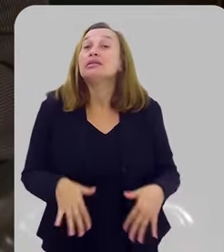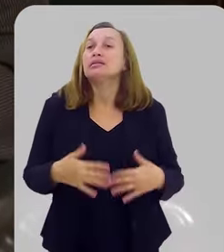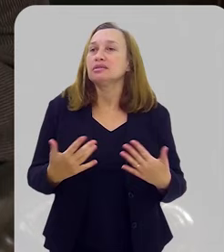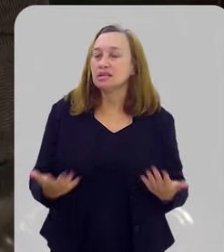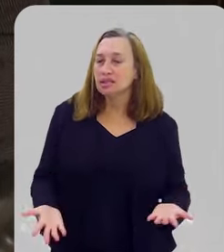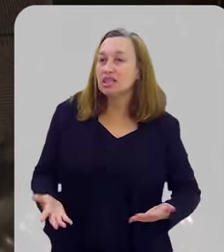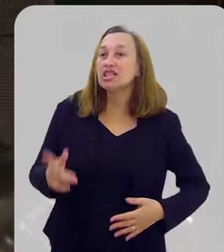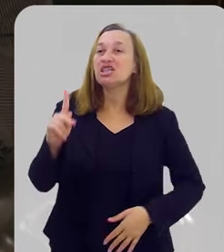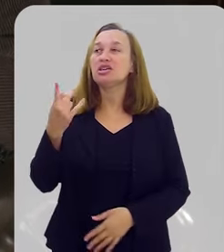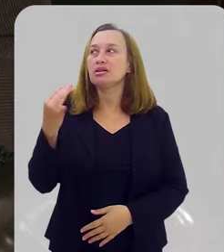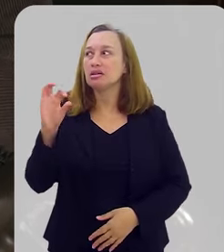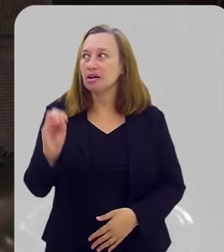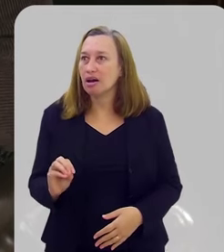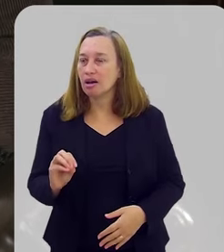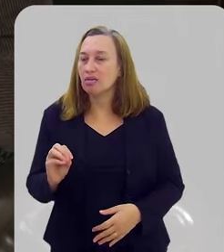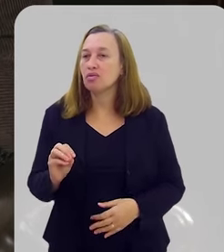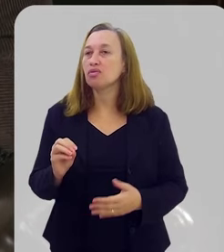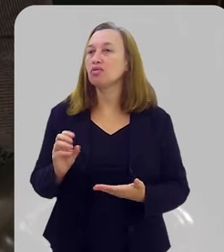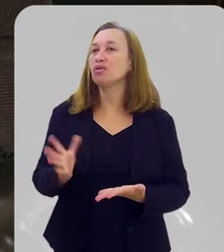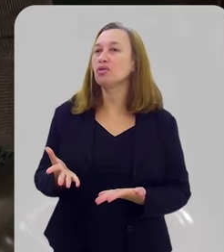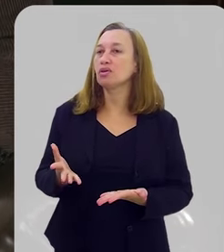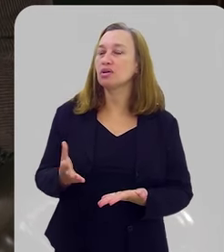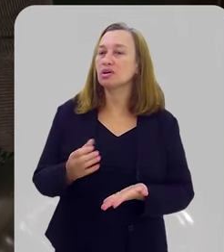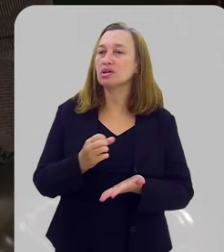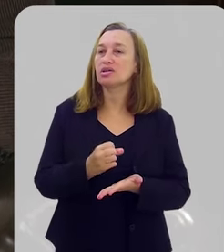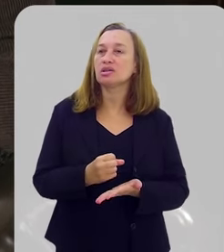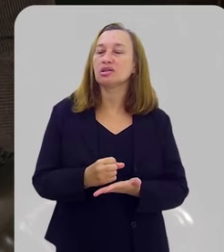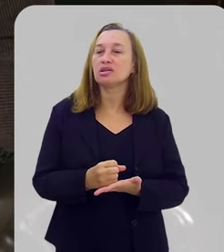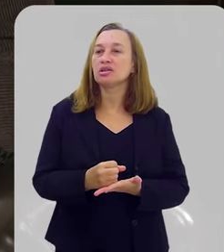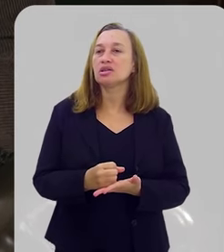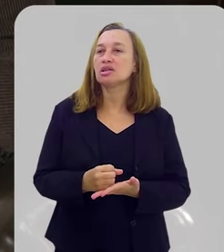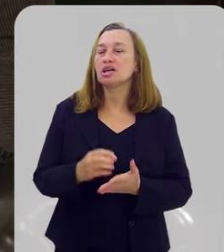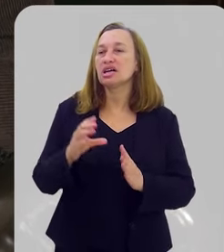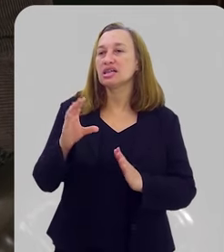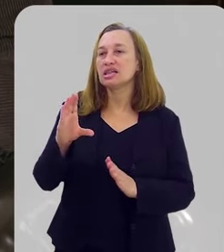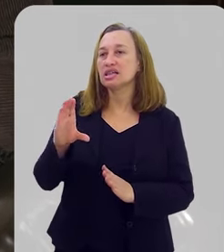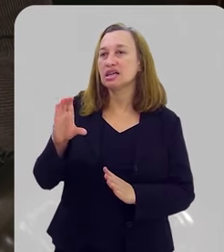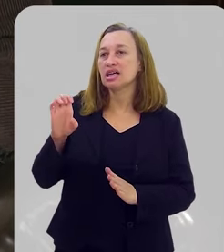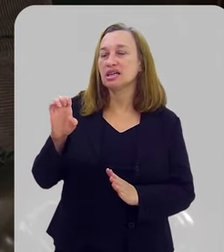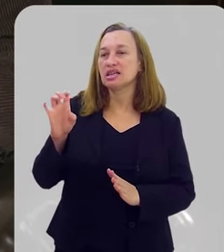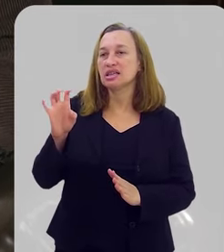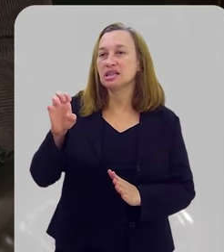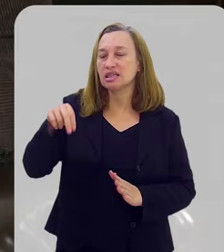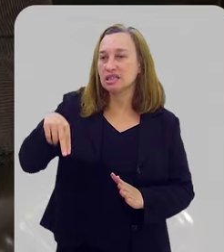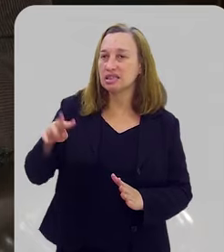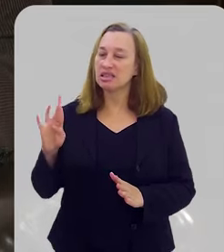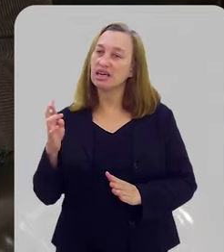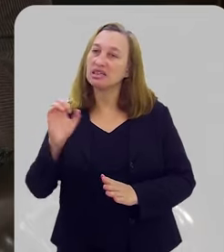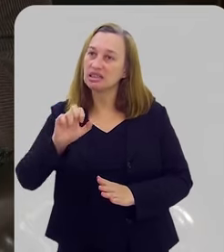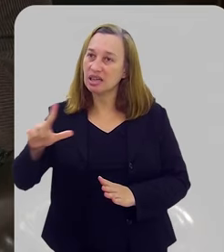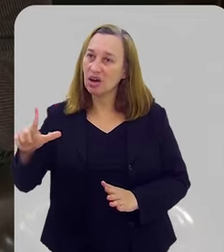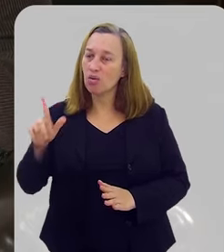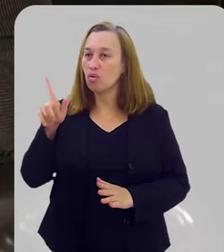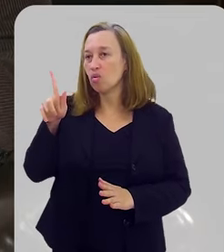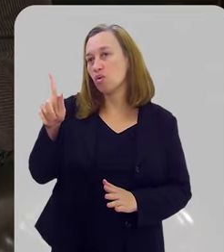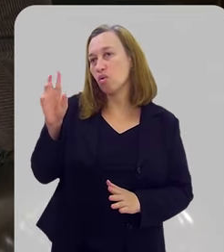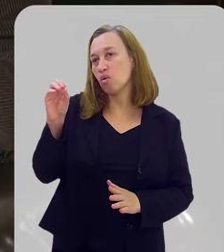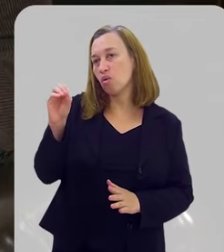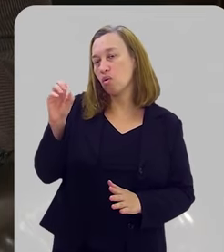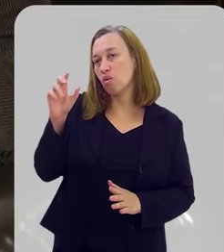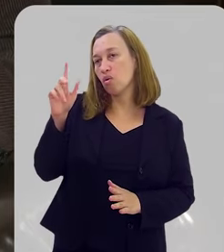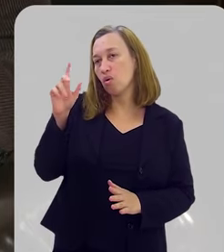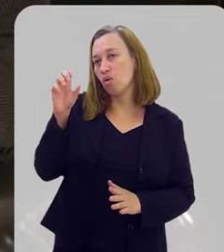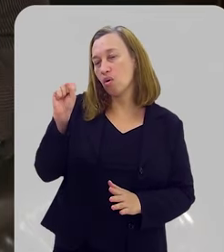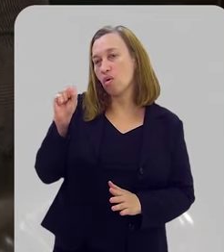Mas enfim, o Iago foi contratado pela Central Gospel. Aproveita e manda um beijo no coração do Cláudio.